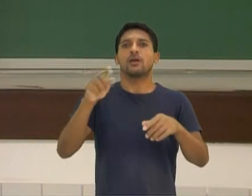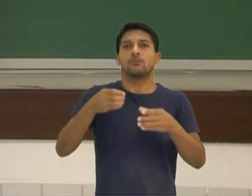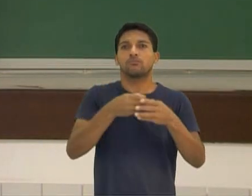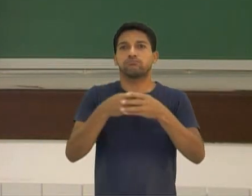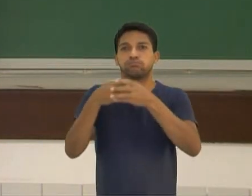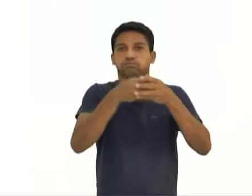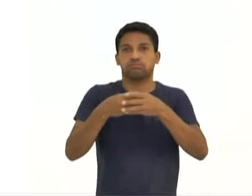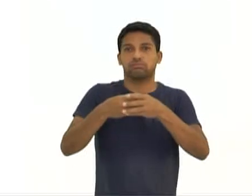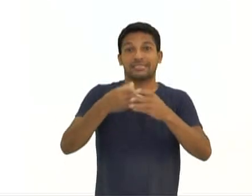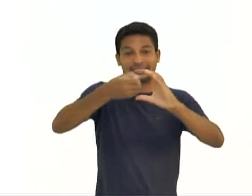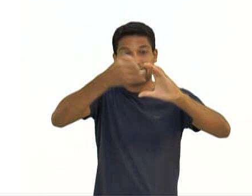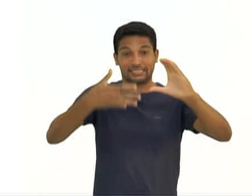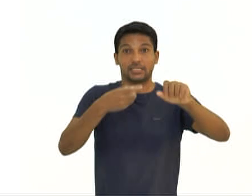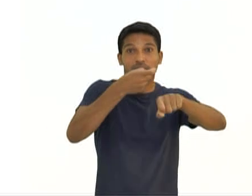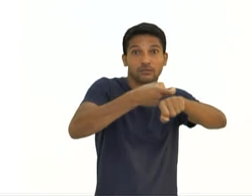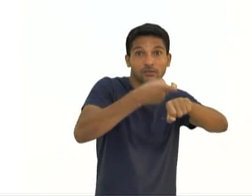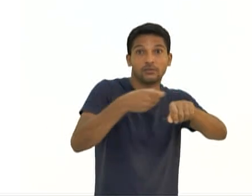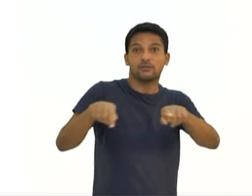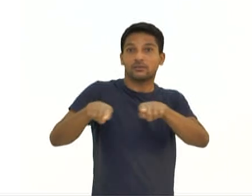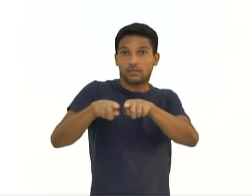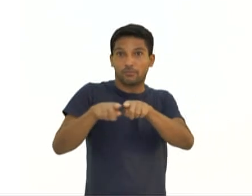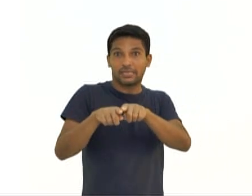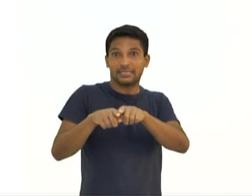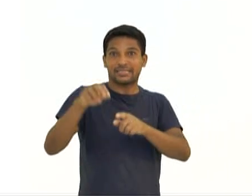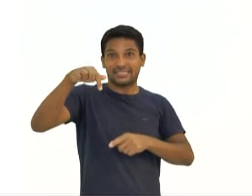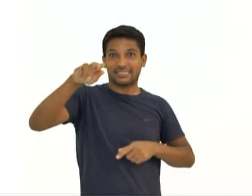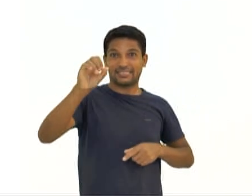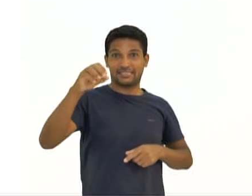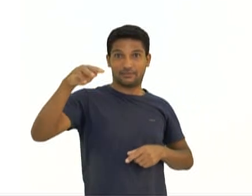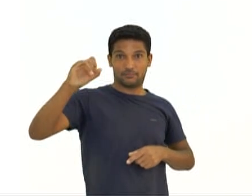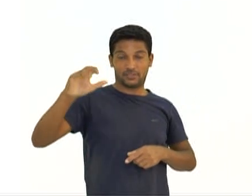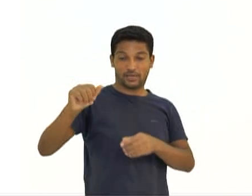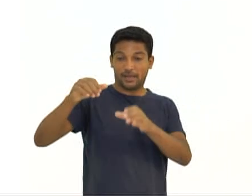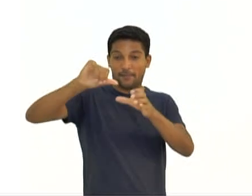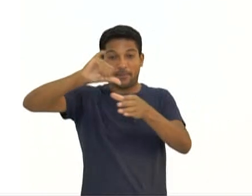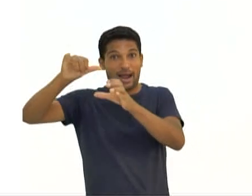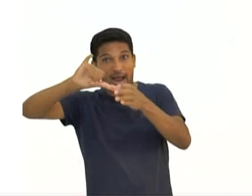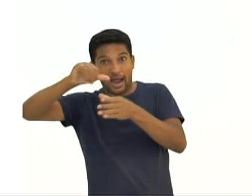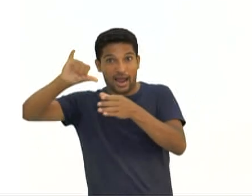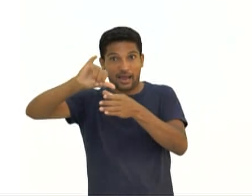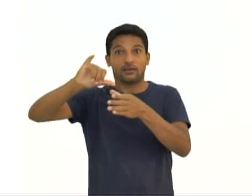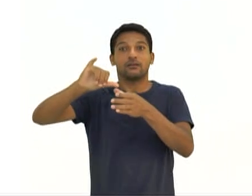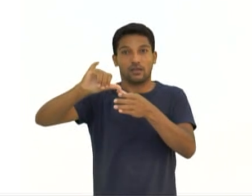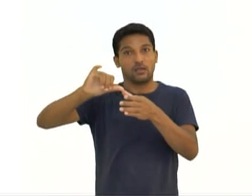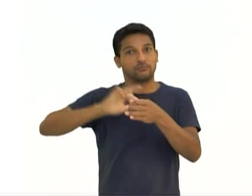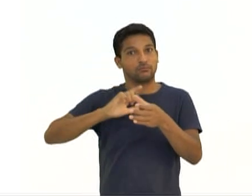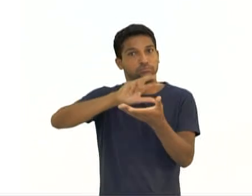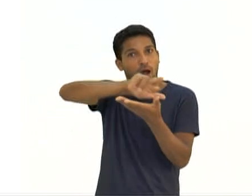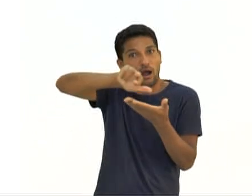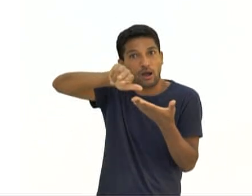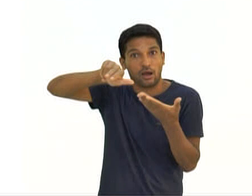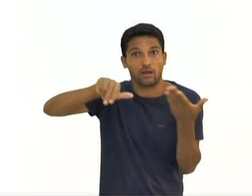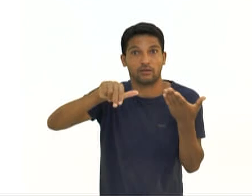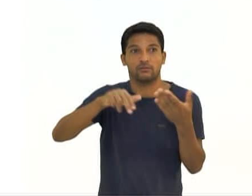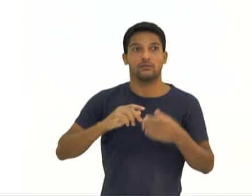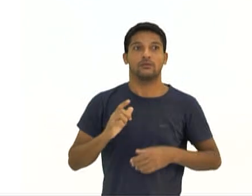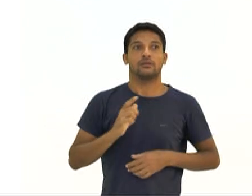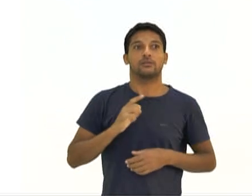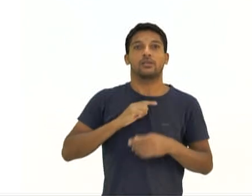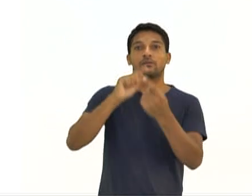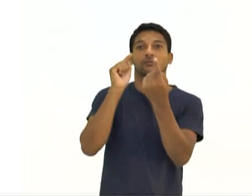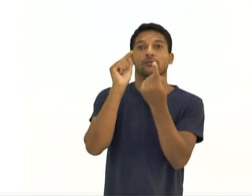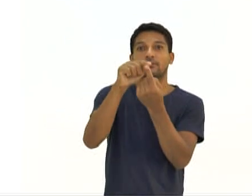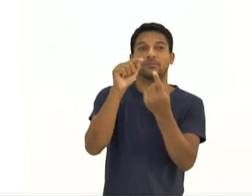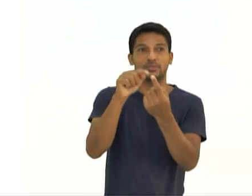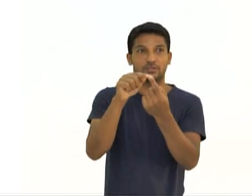as características físicas quanto as químicas que existem em todos os compostos. Ele tem com a